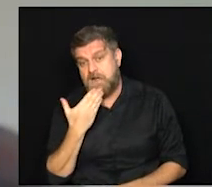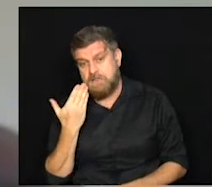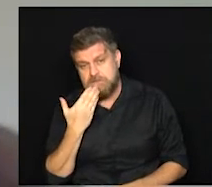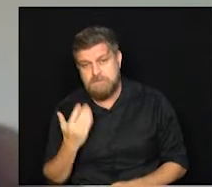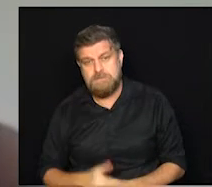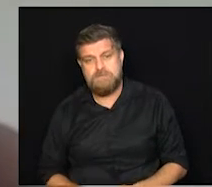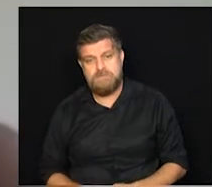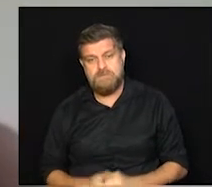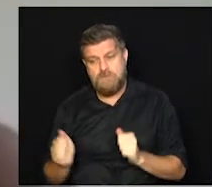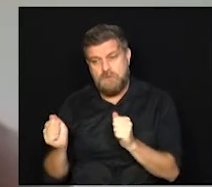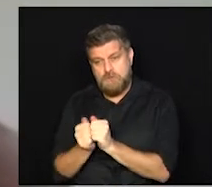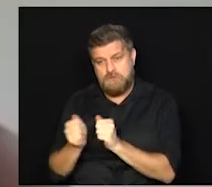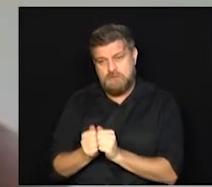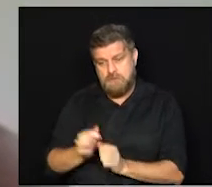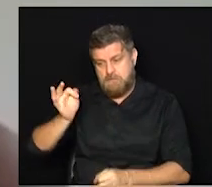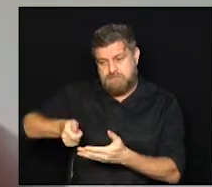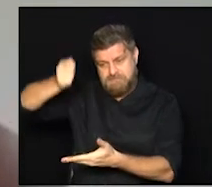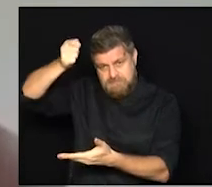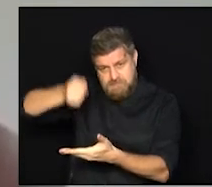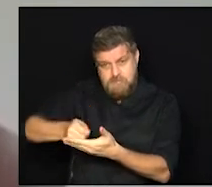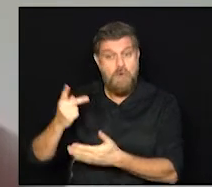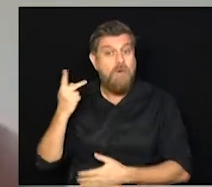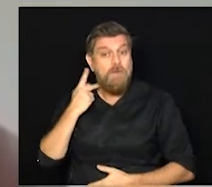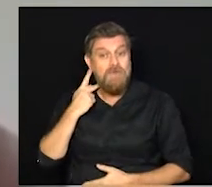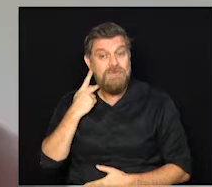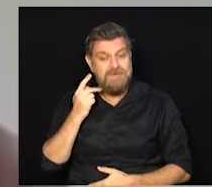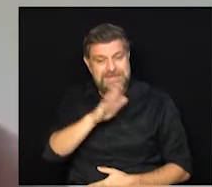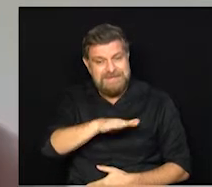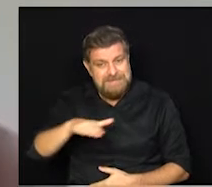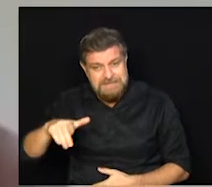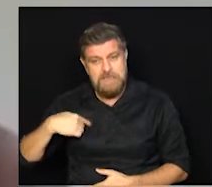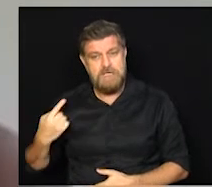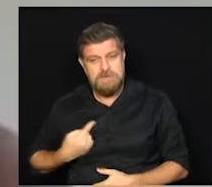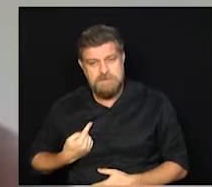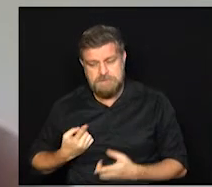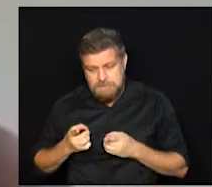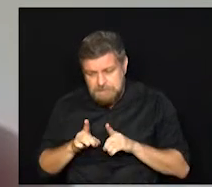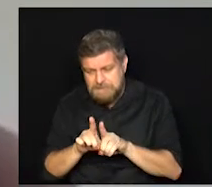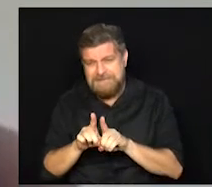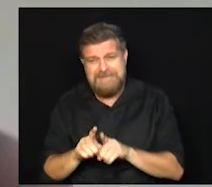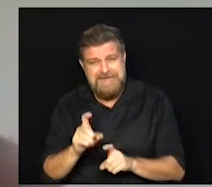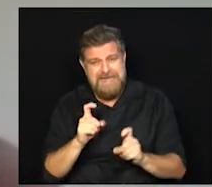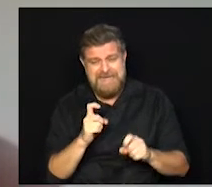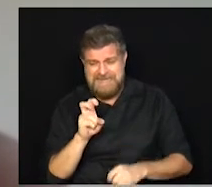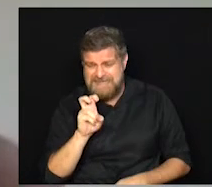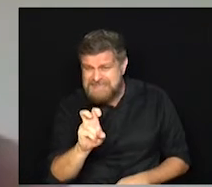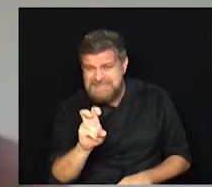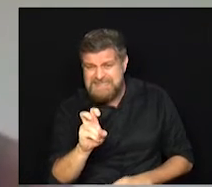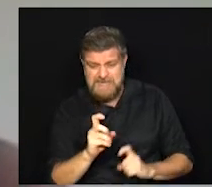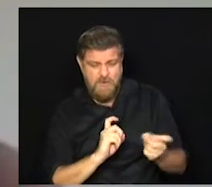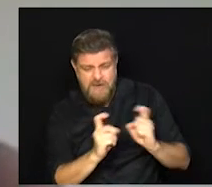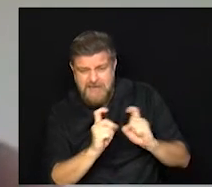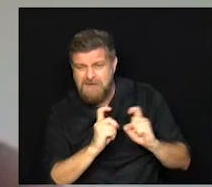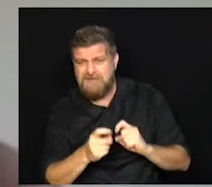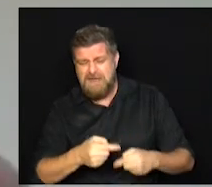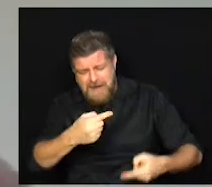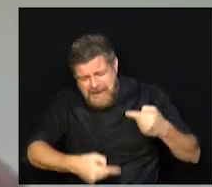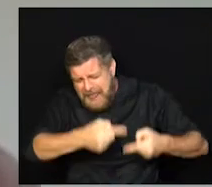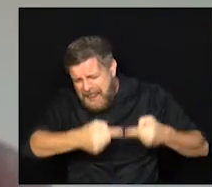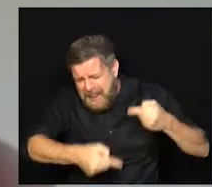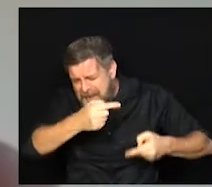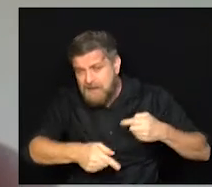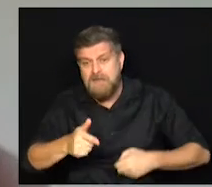Nós e o Dr. Rodrigo, ali, o promotor da infância, né, tivemos que fazer, acho que umas 5 reuniões, e só voltou quando